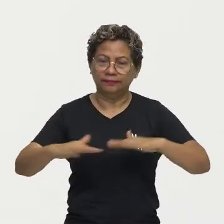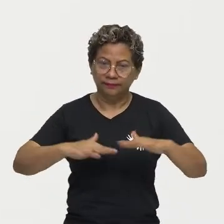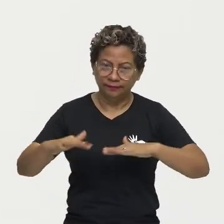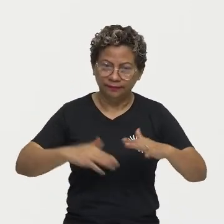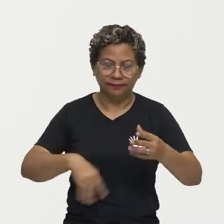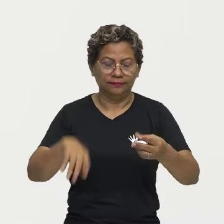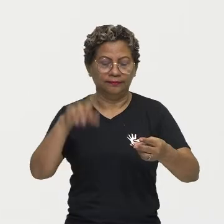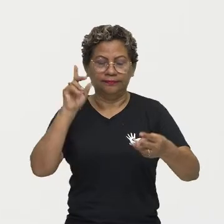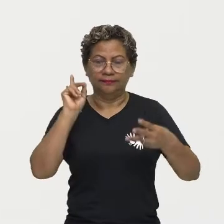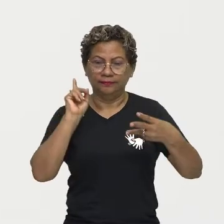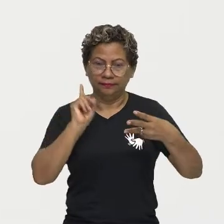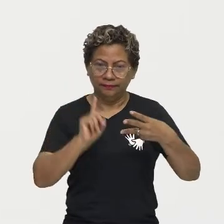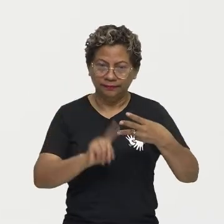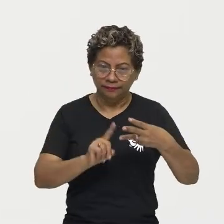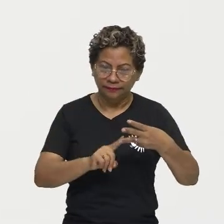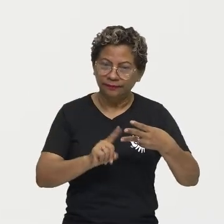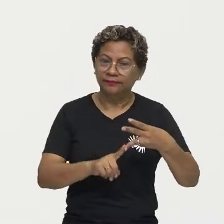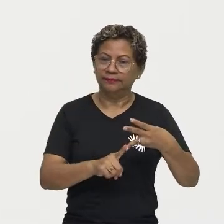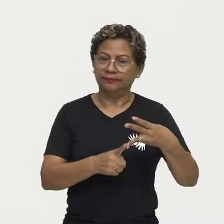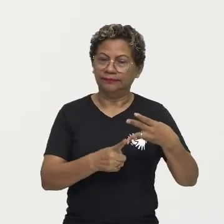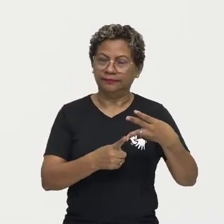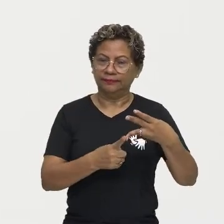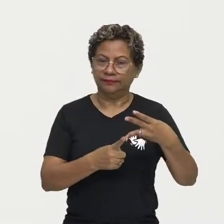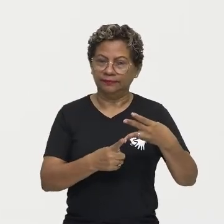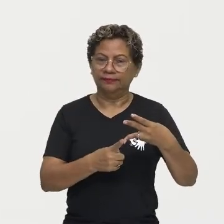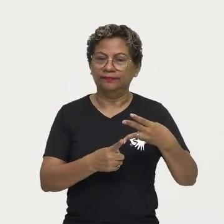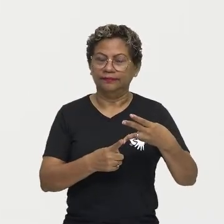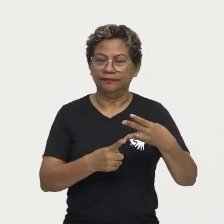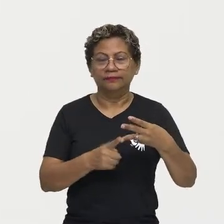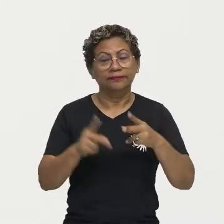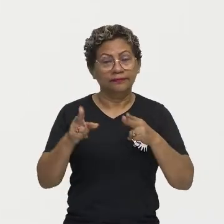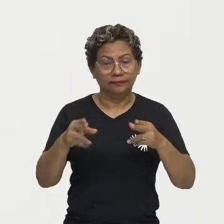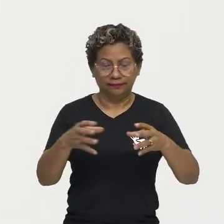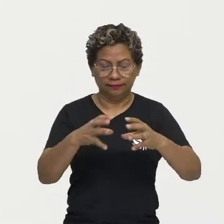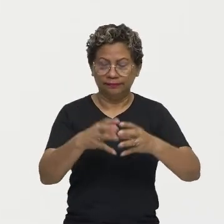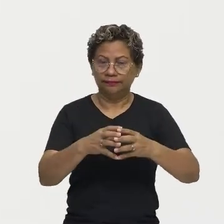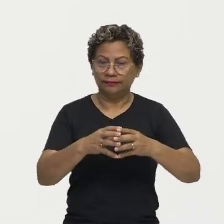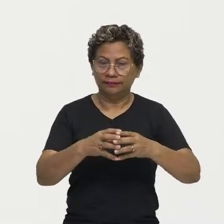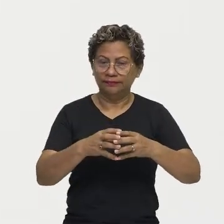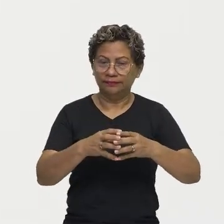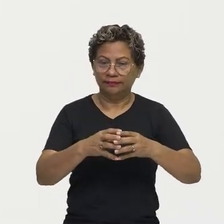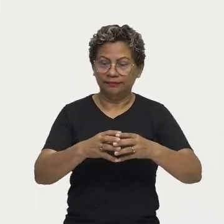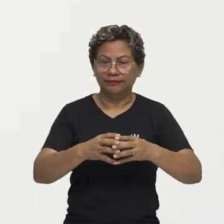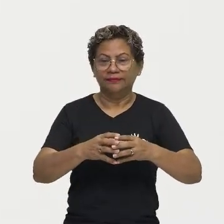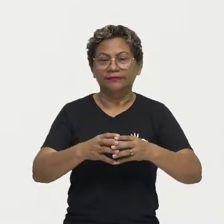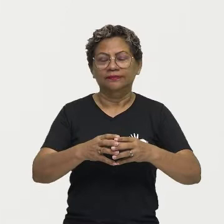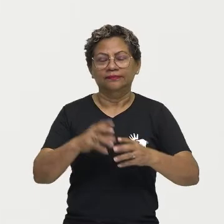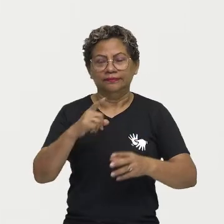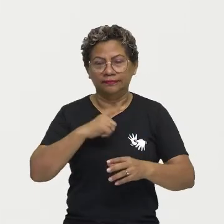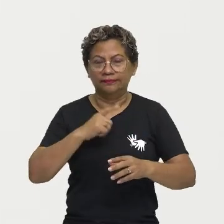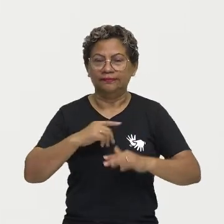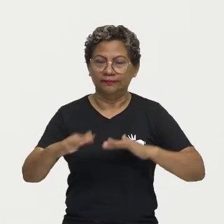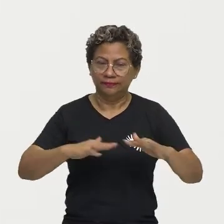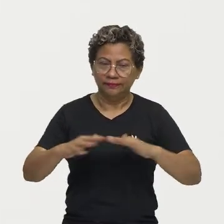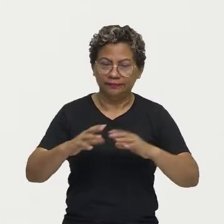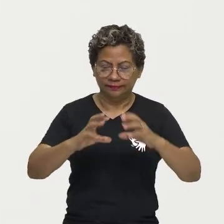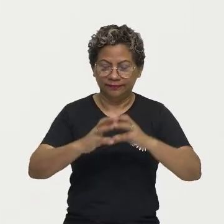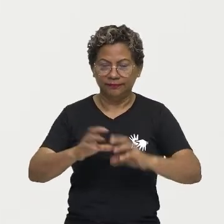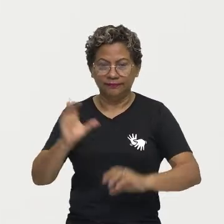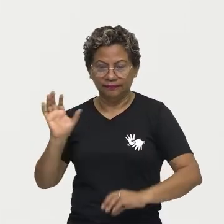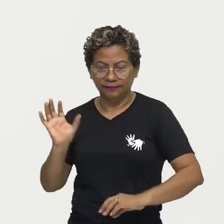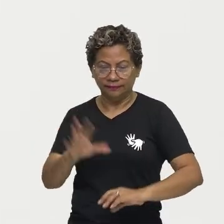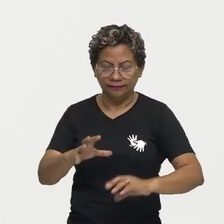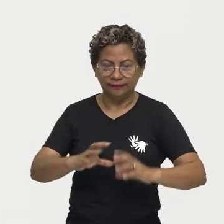também tem energia cinética porque está em movimento. A mesma coisa acontece com a bola, que também tem velocidade, tem